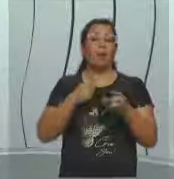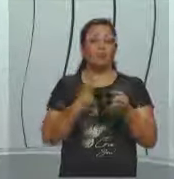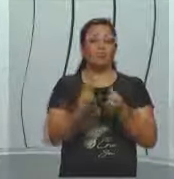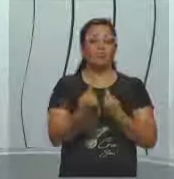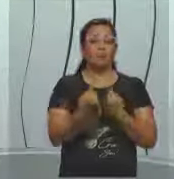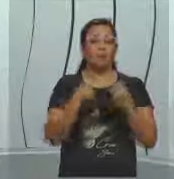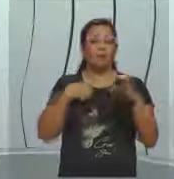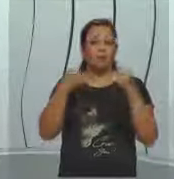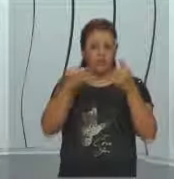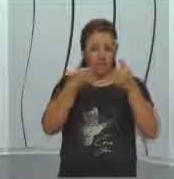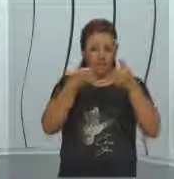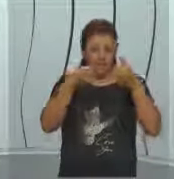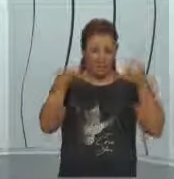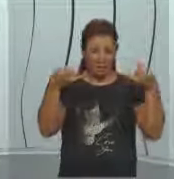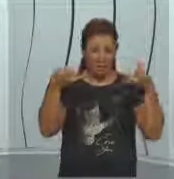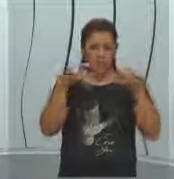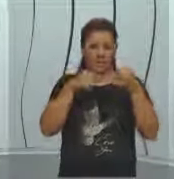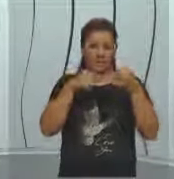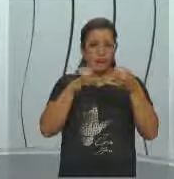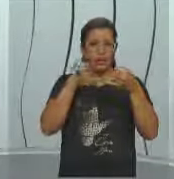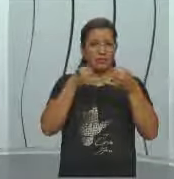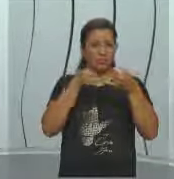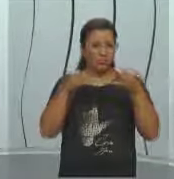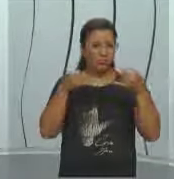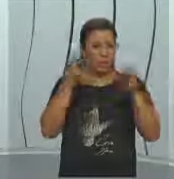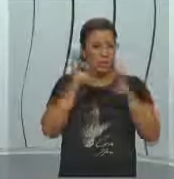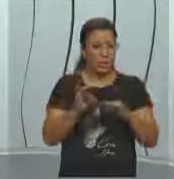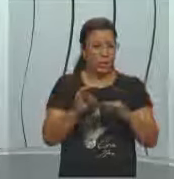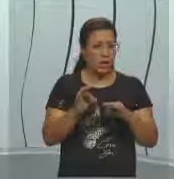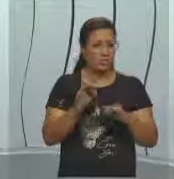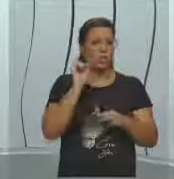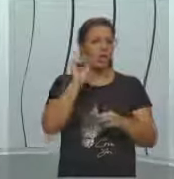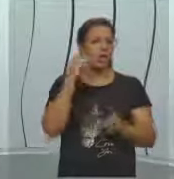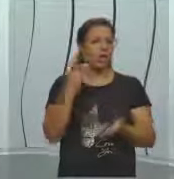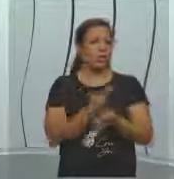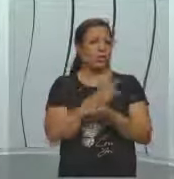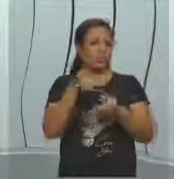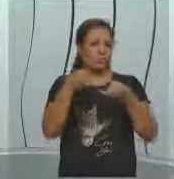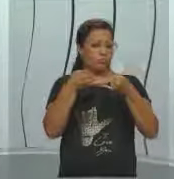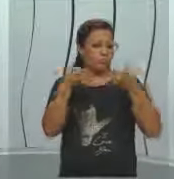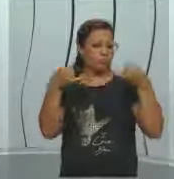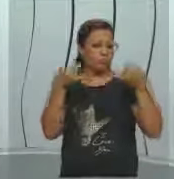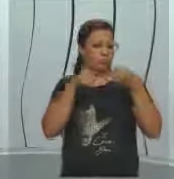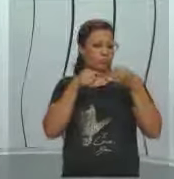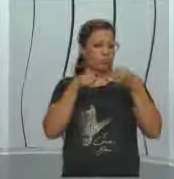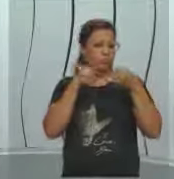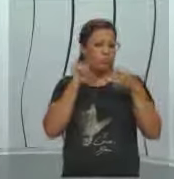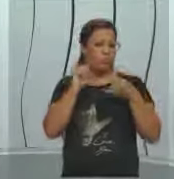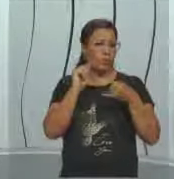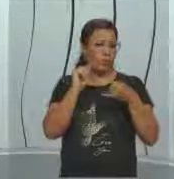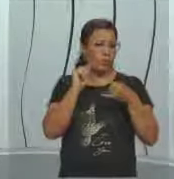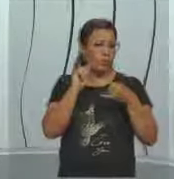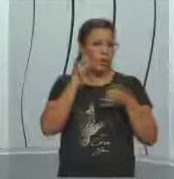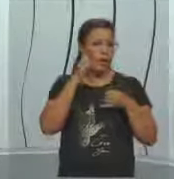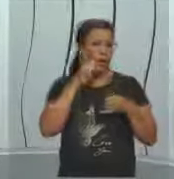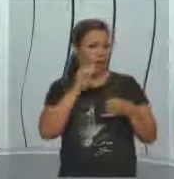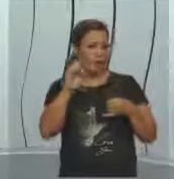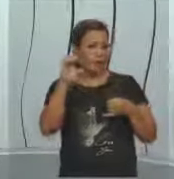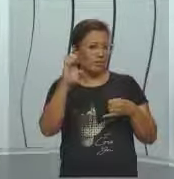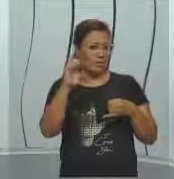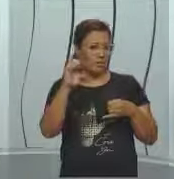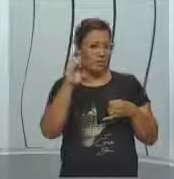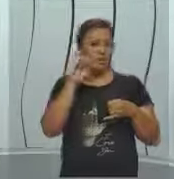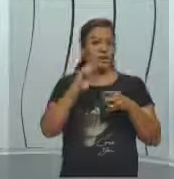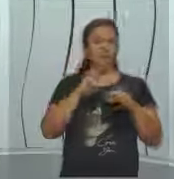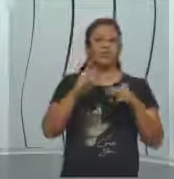coisa que torne esse movimento ordenado. O que vai provocar esse movimento ordenado? É justamente a